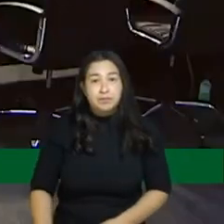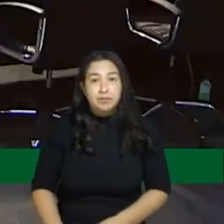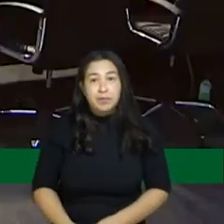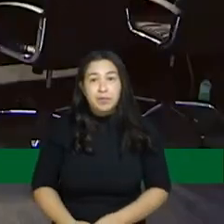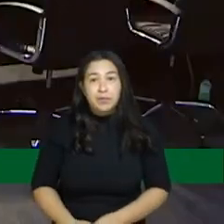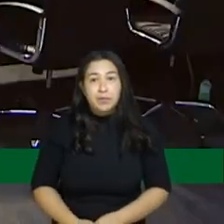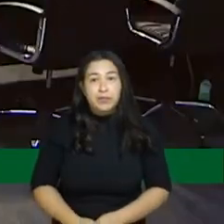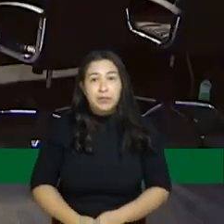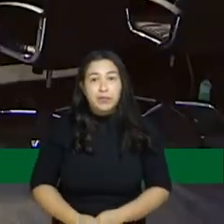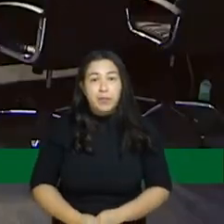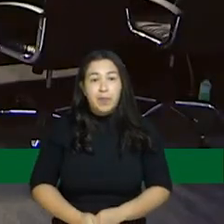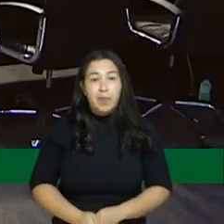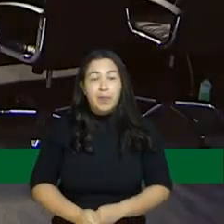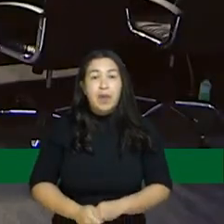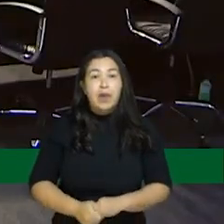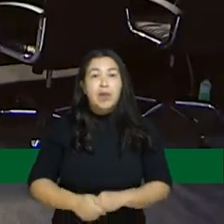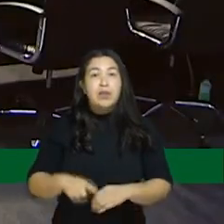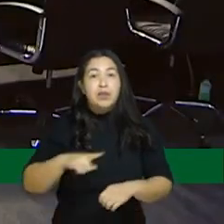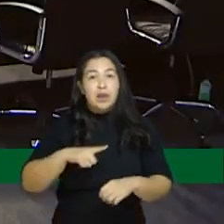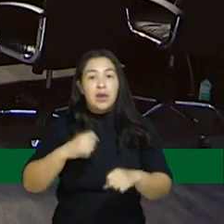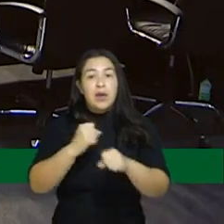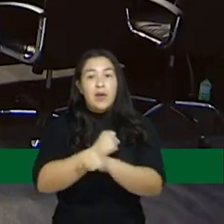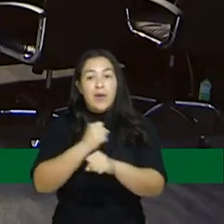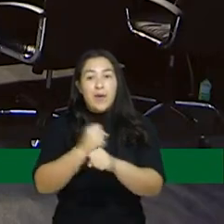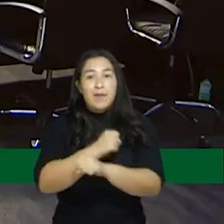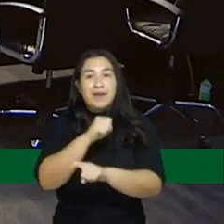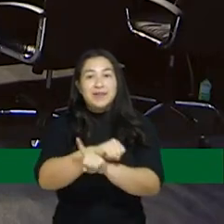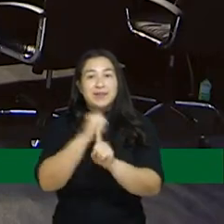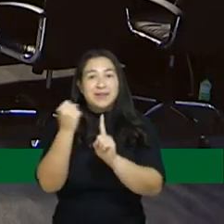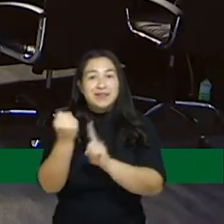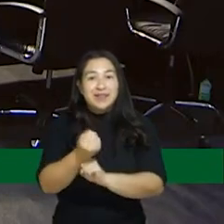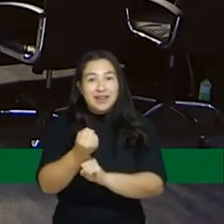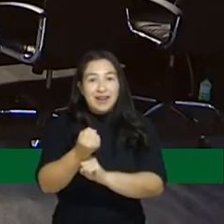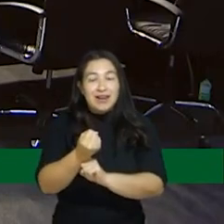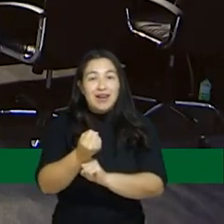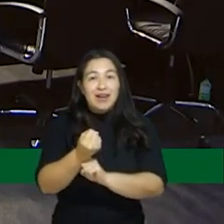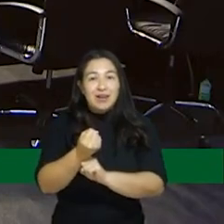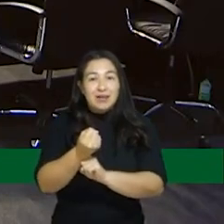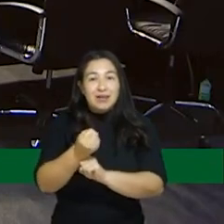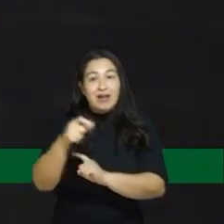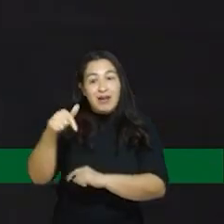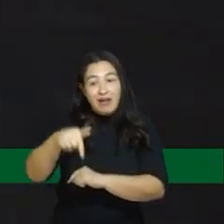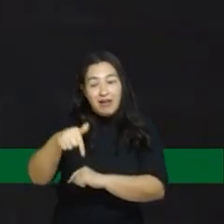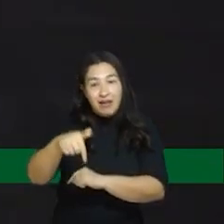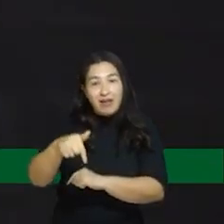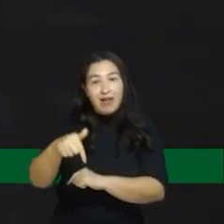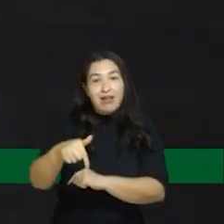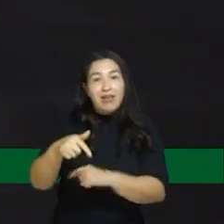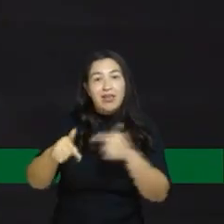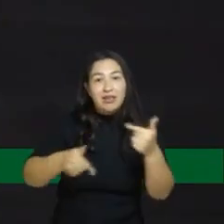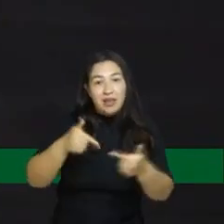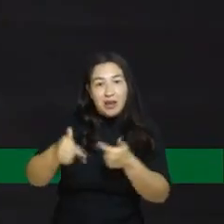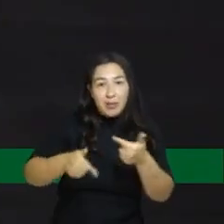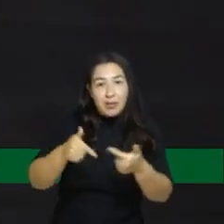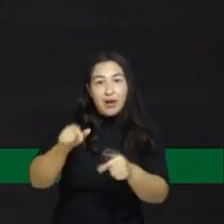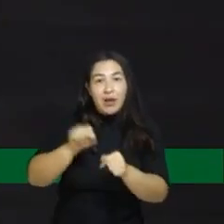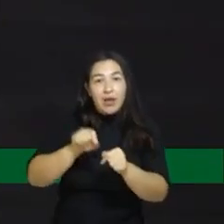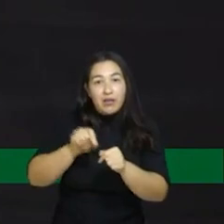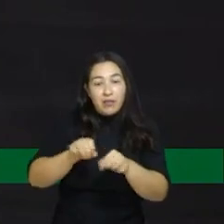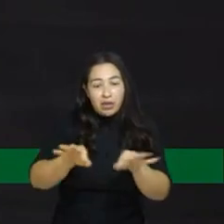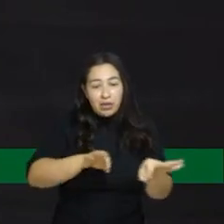as obras sociais, que são filiais da ADPROS. As ações sociais, que são os trabalhos realizados nas